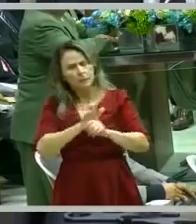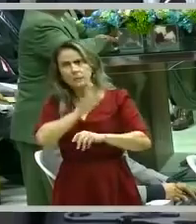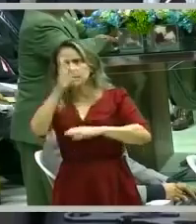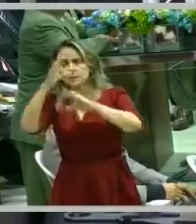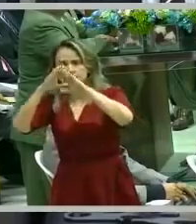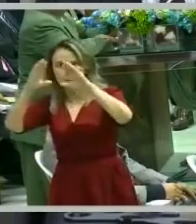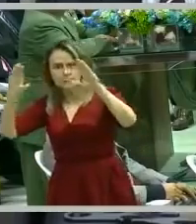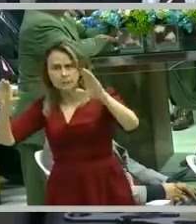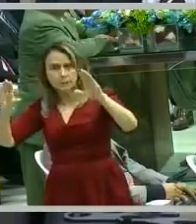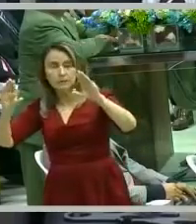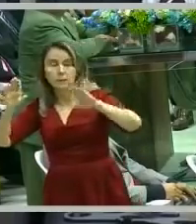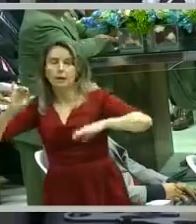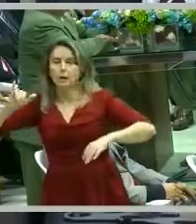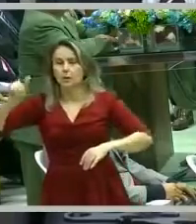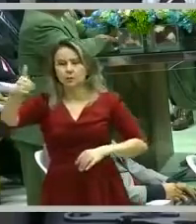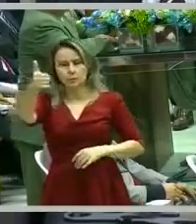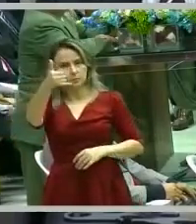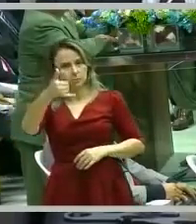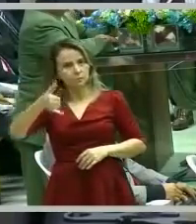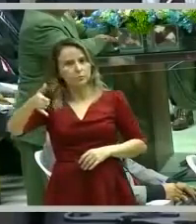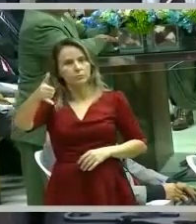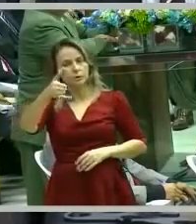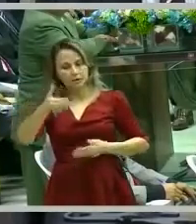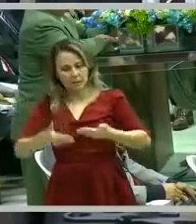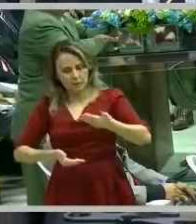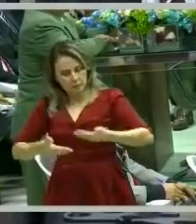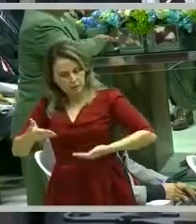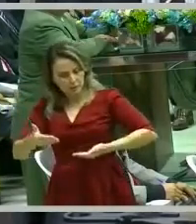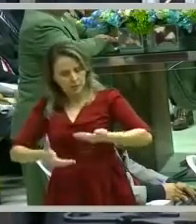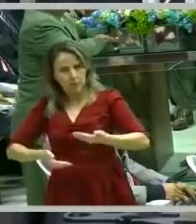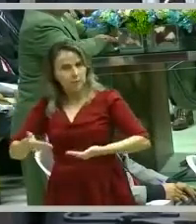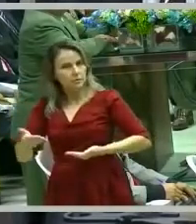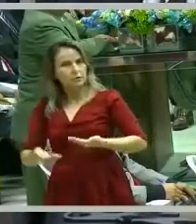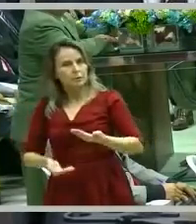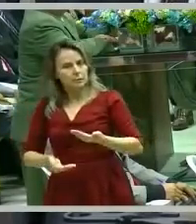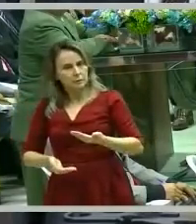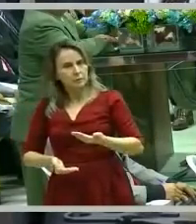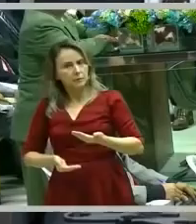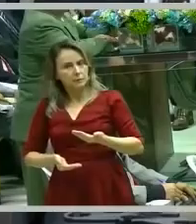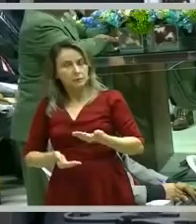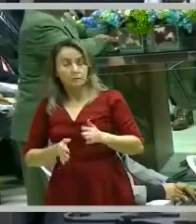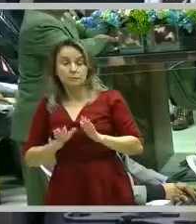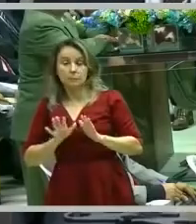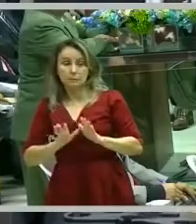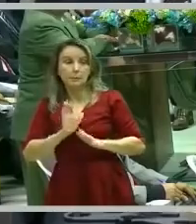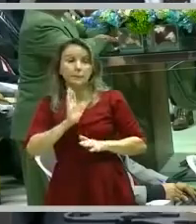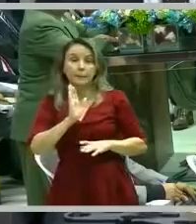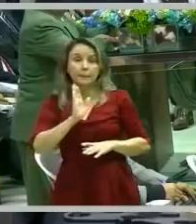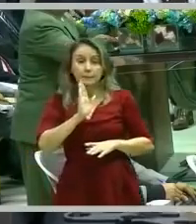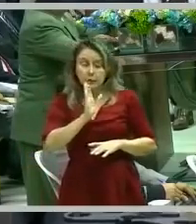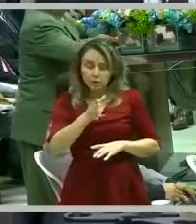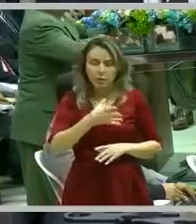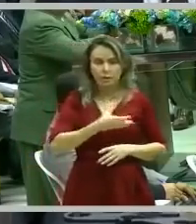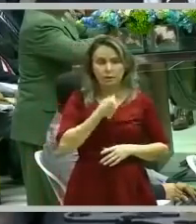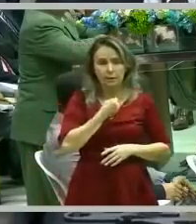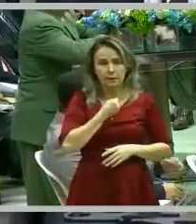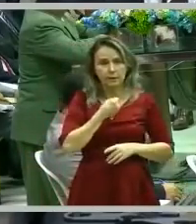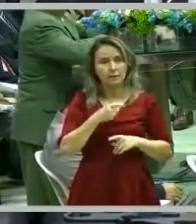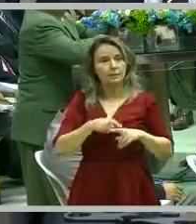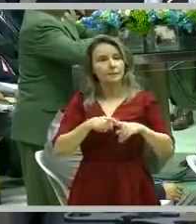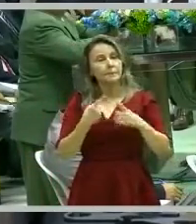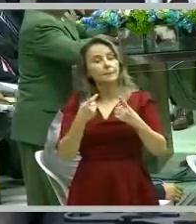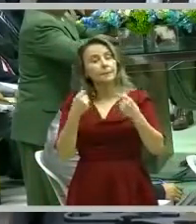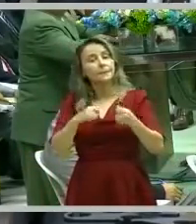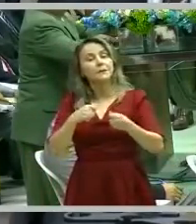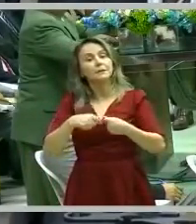para o trabalho, o óleo da unção para a obra. Não, você é salvo. Agora está faltando o revestimento, que antigamente